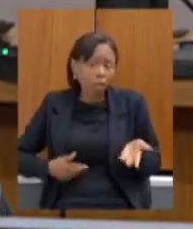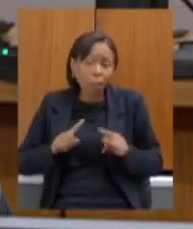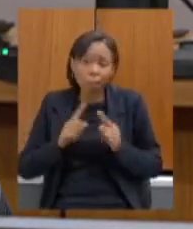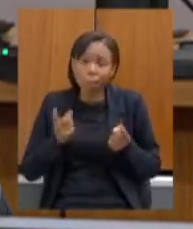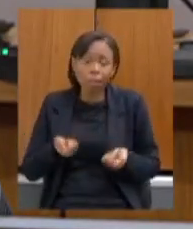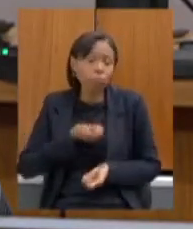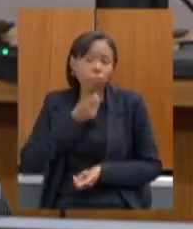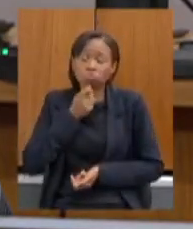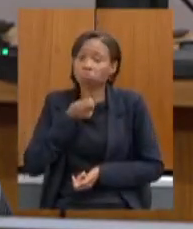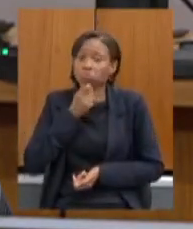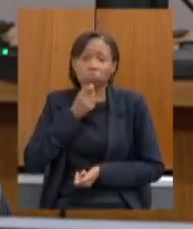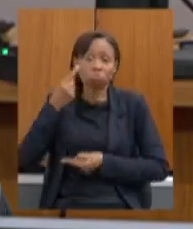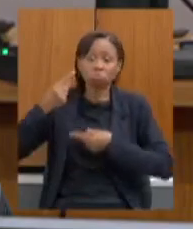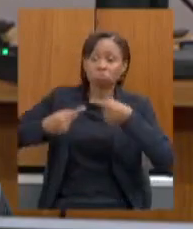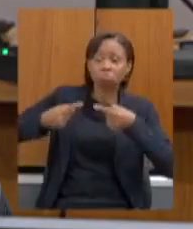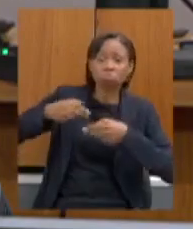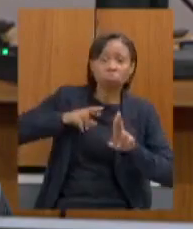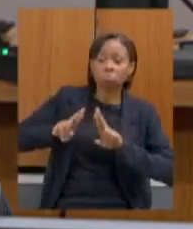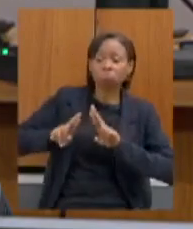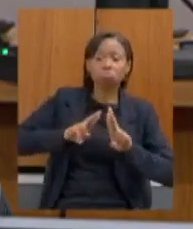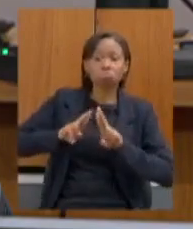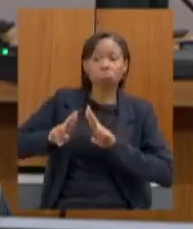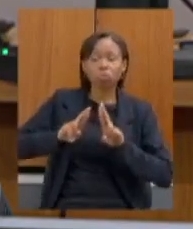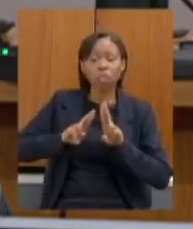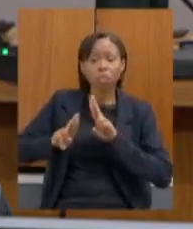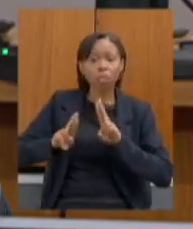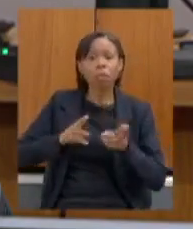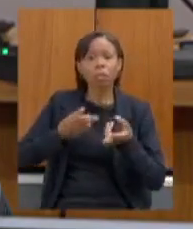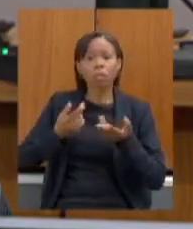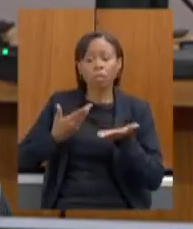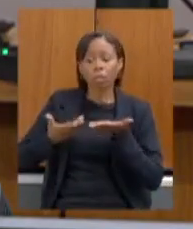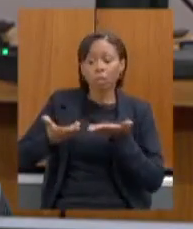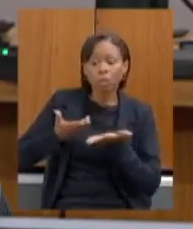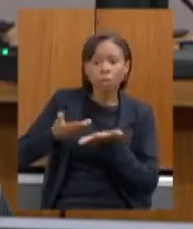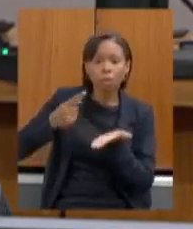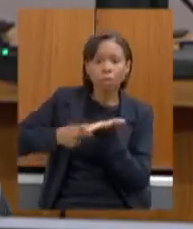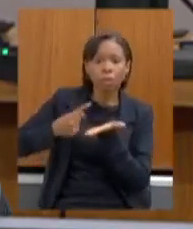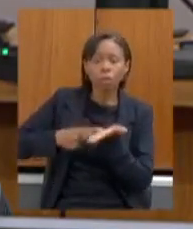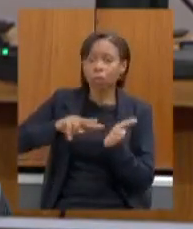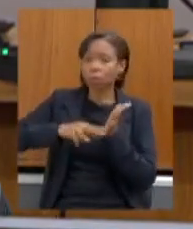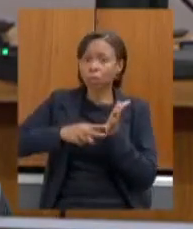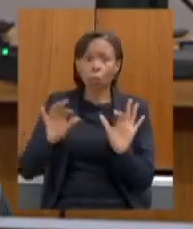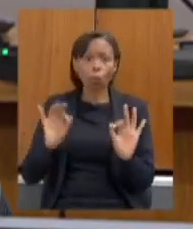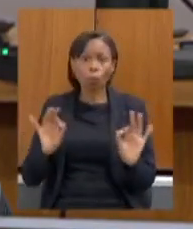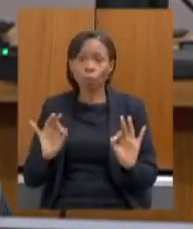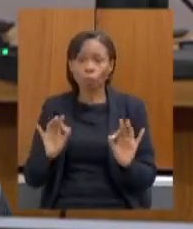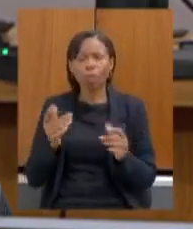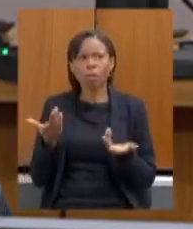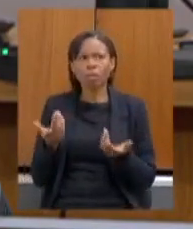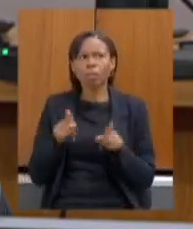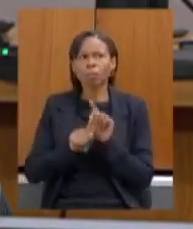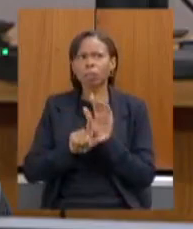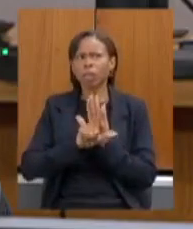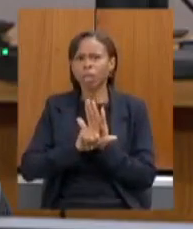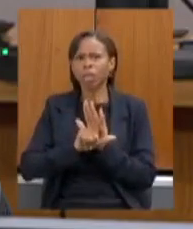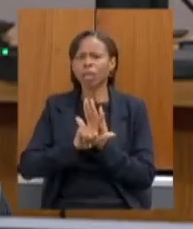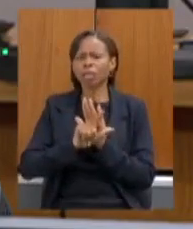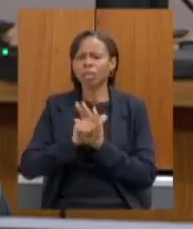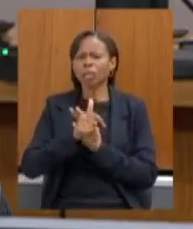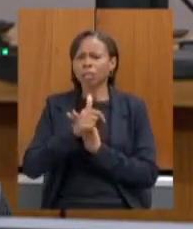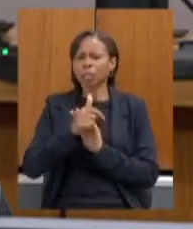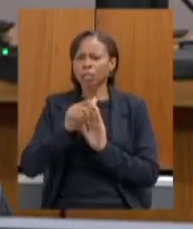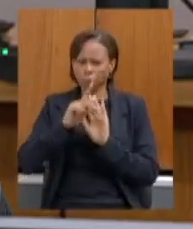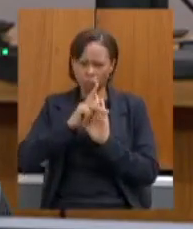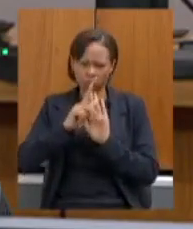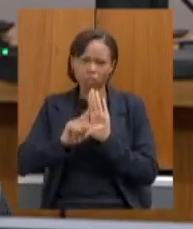estabelecer relações democráticas de negociação no âmbito sindical. O próprio projeto de lei que o senhor menciona, 2150, há uma série